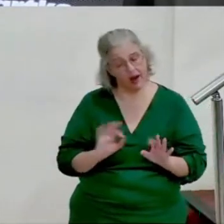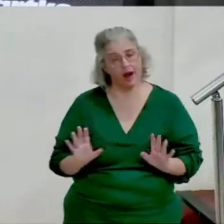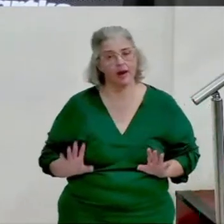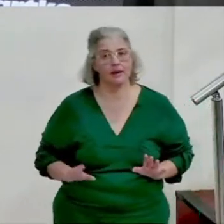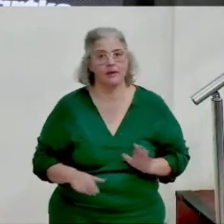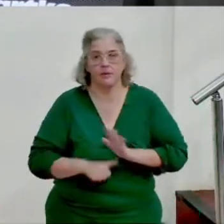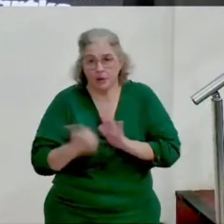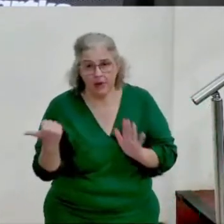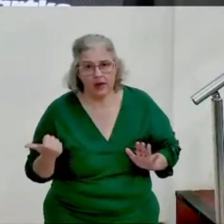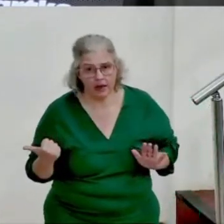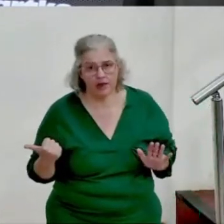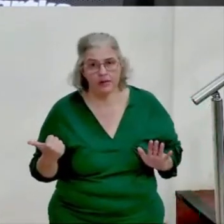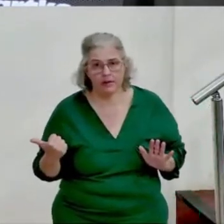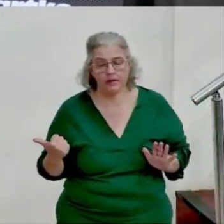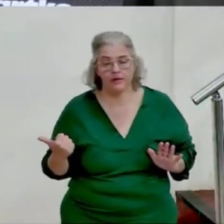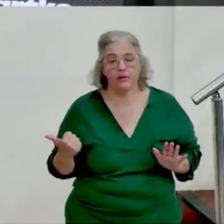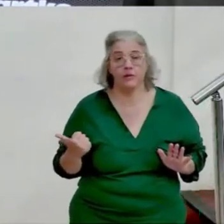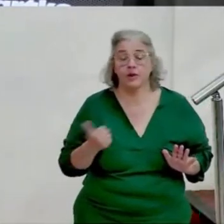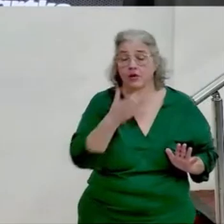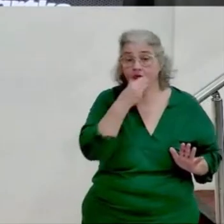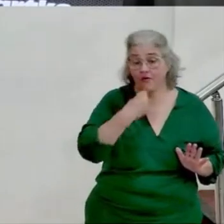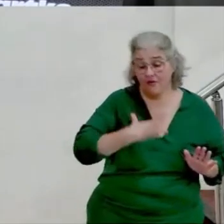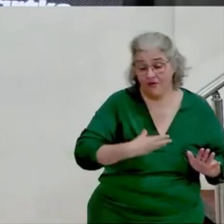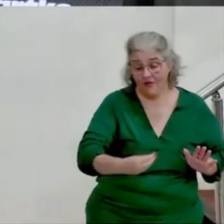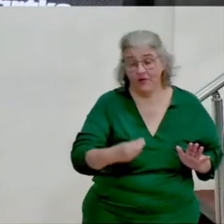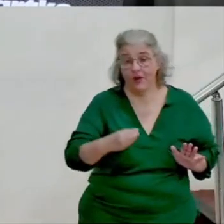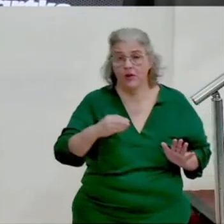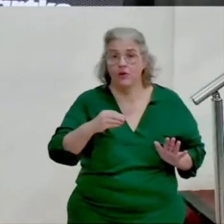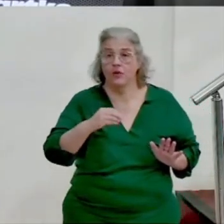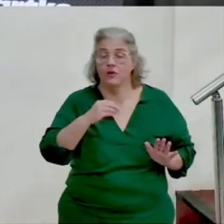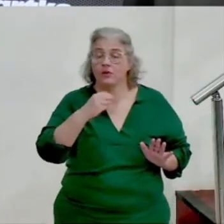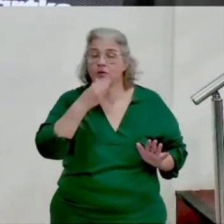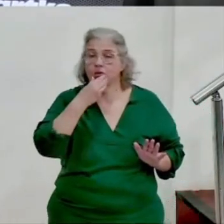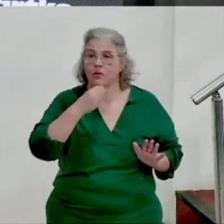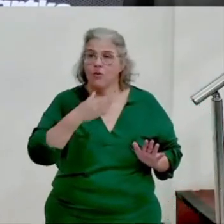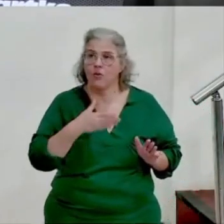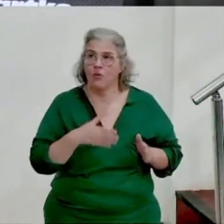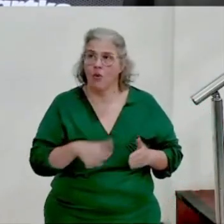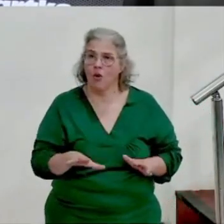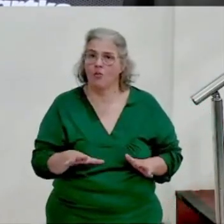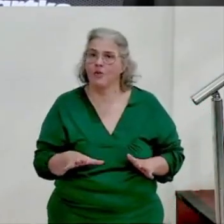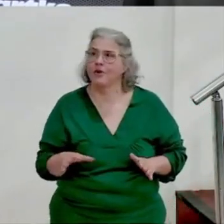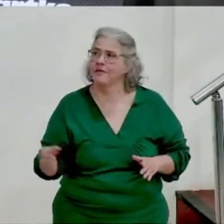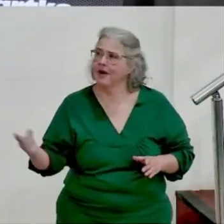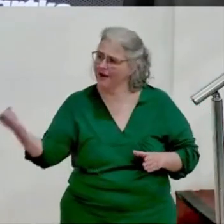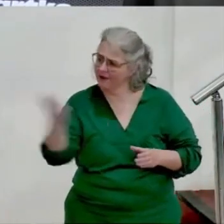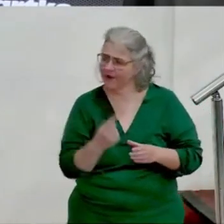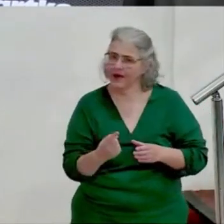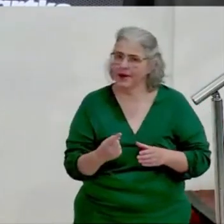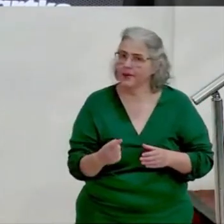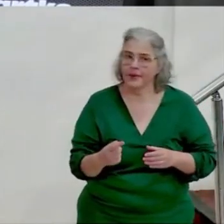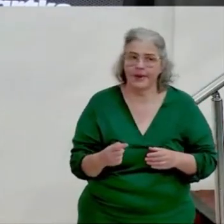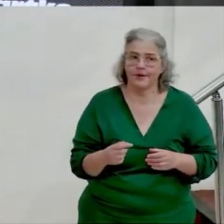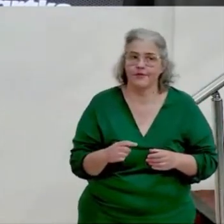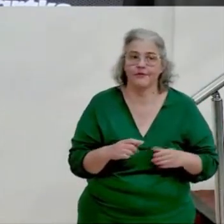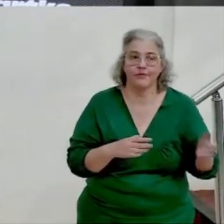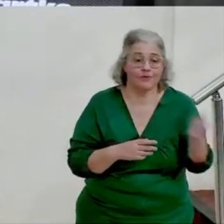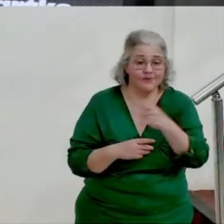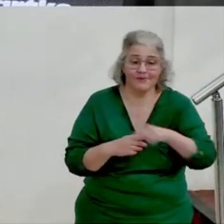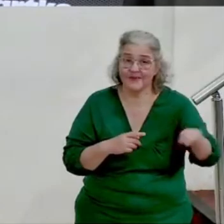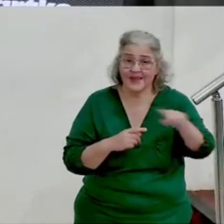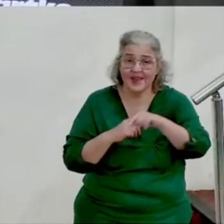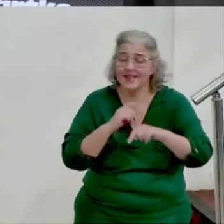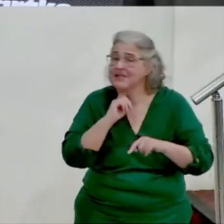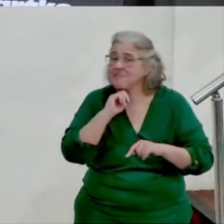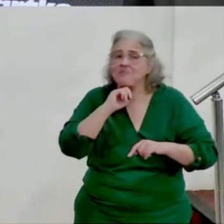porque o Filho do Homem virá a hora em que vocês menos esperam. O dia do